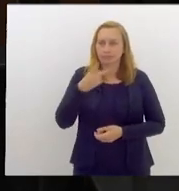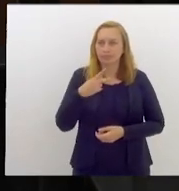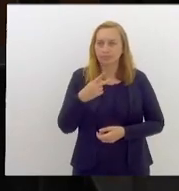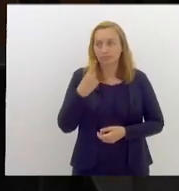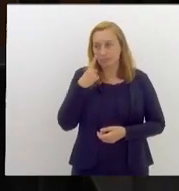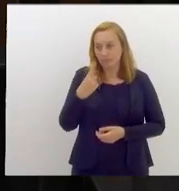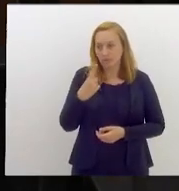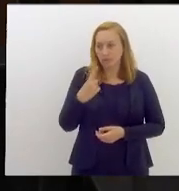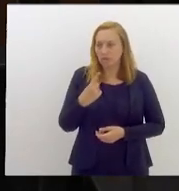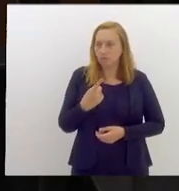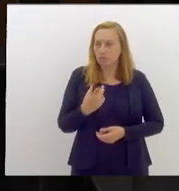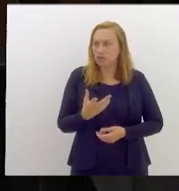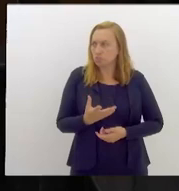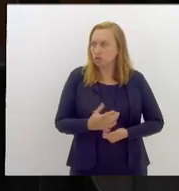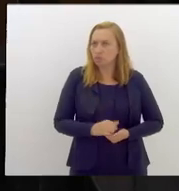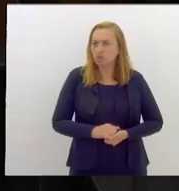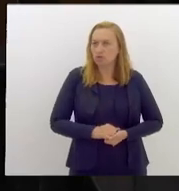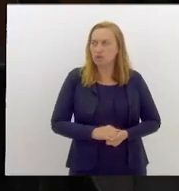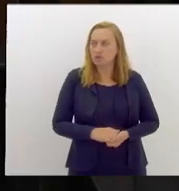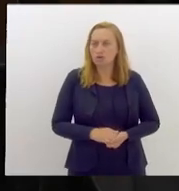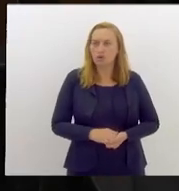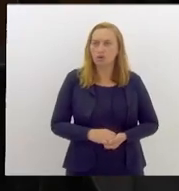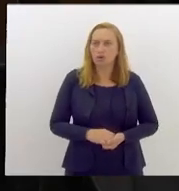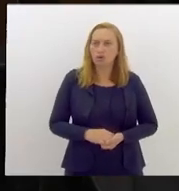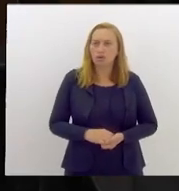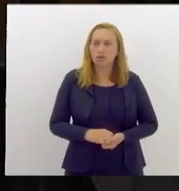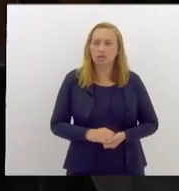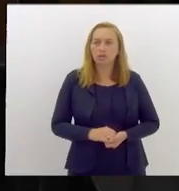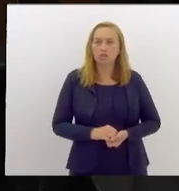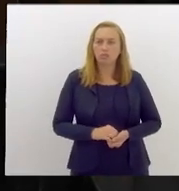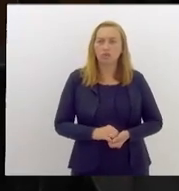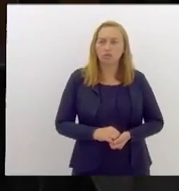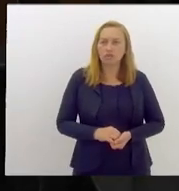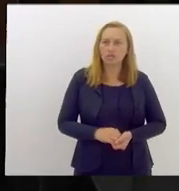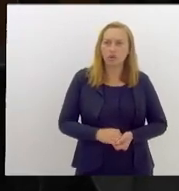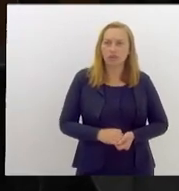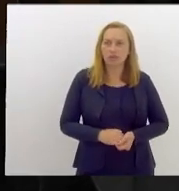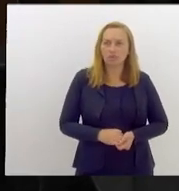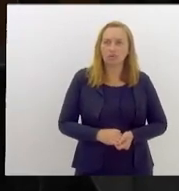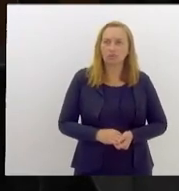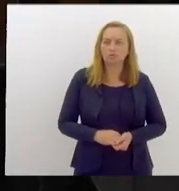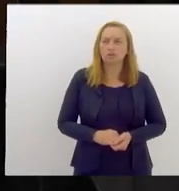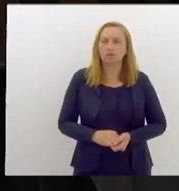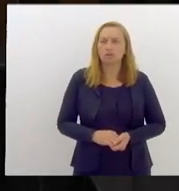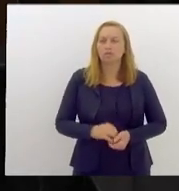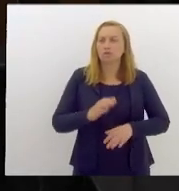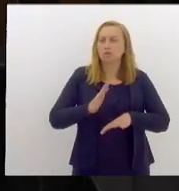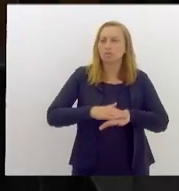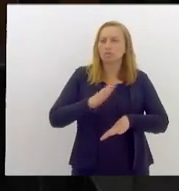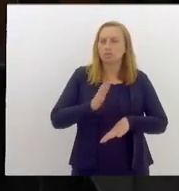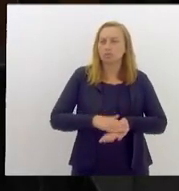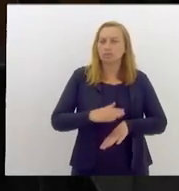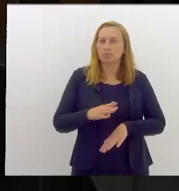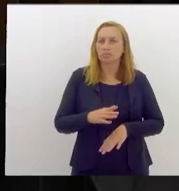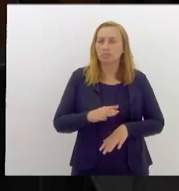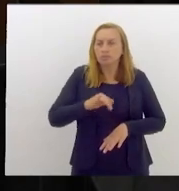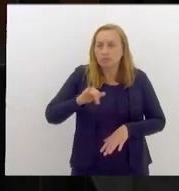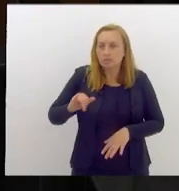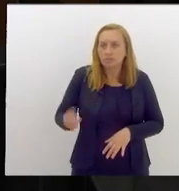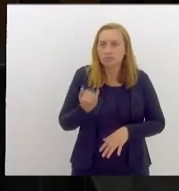tentei mas o governo não tenta porque porque o governo Tem cada vez mais se